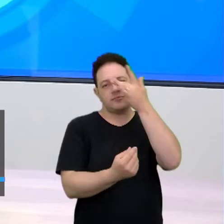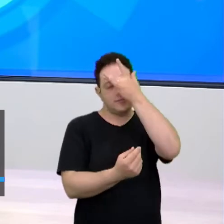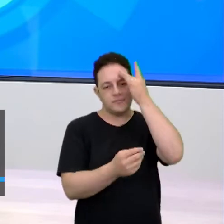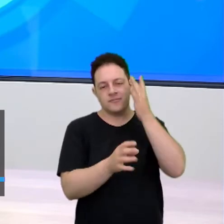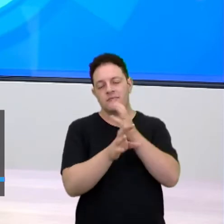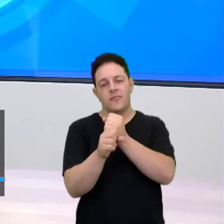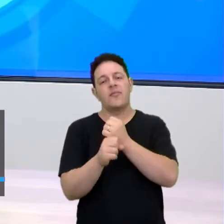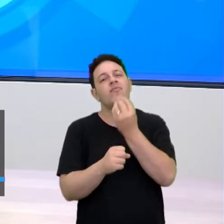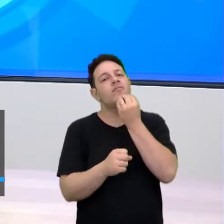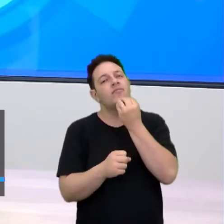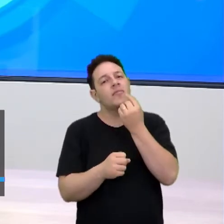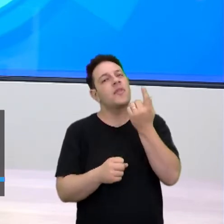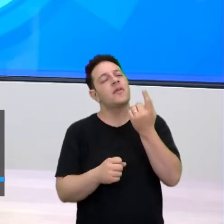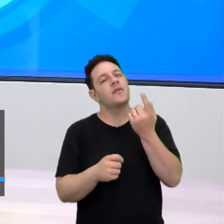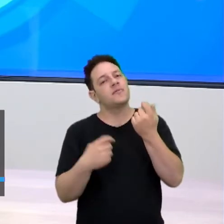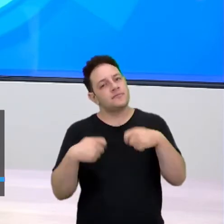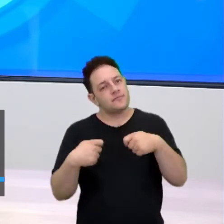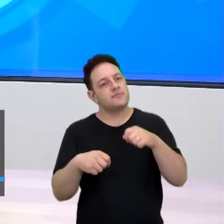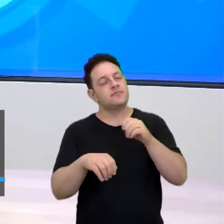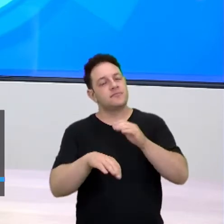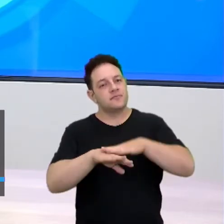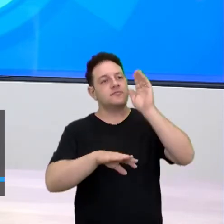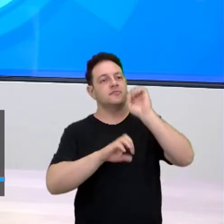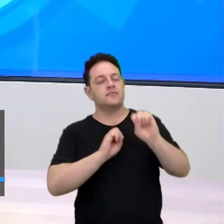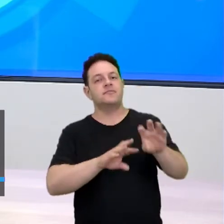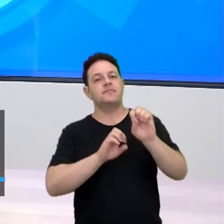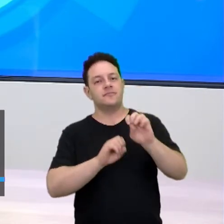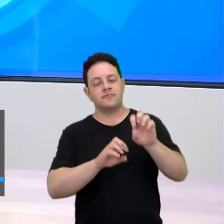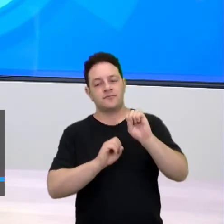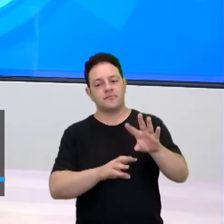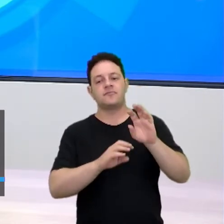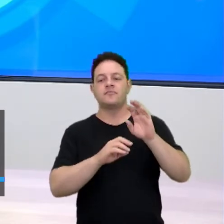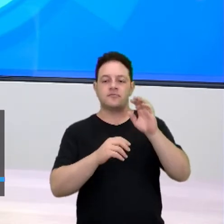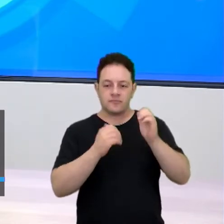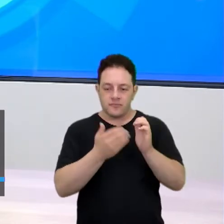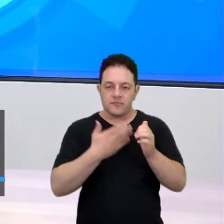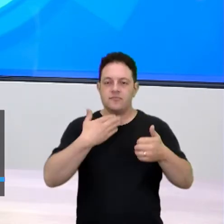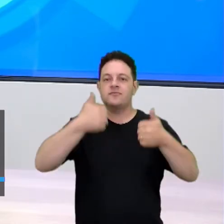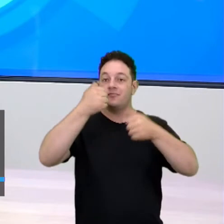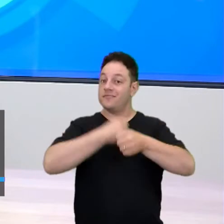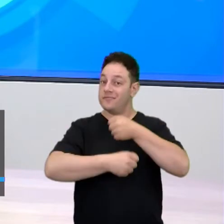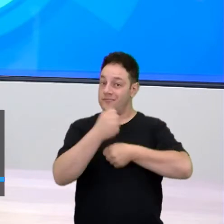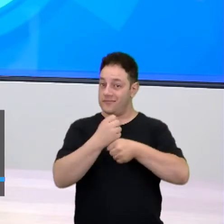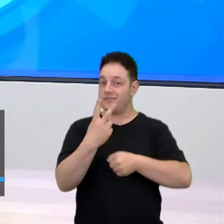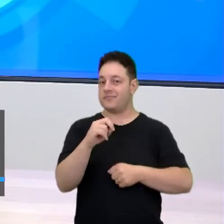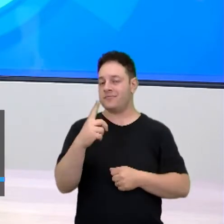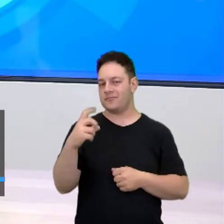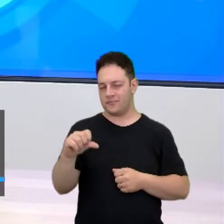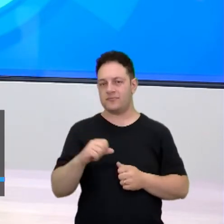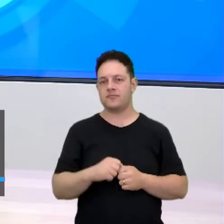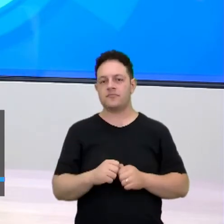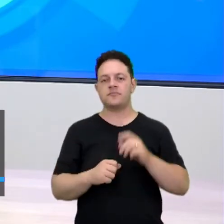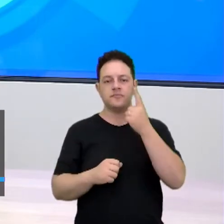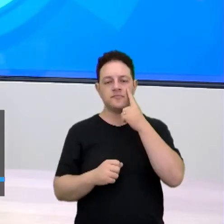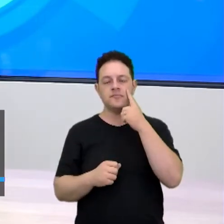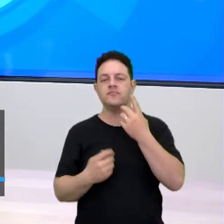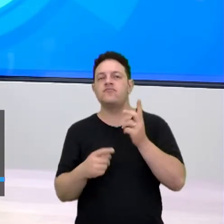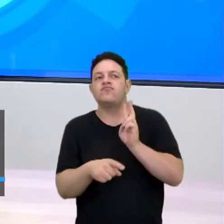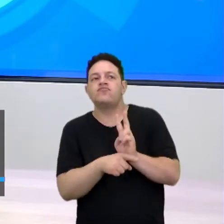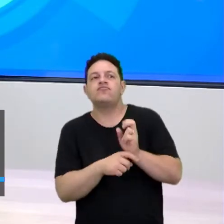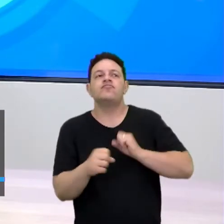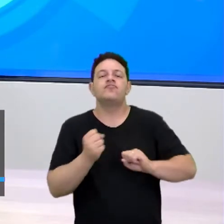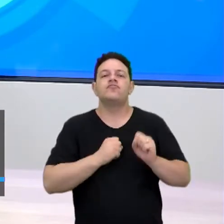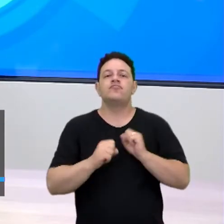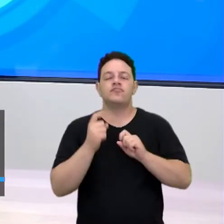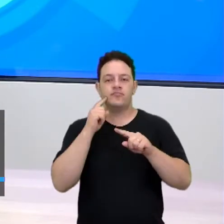não deveria ser já atingindo já nesse ano aí de 2019, né? A gente vai ver aí uma expectativa no